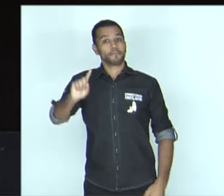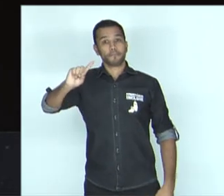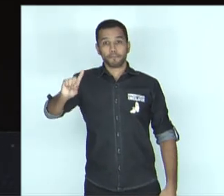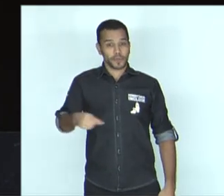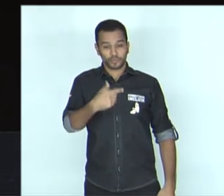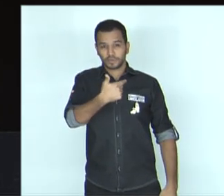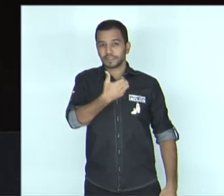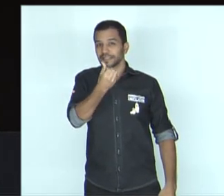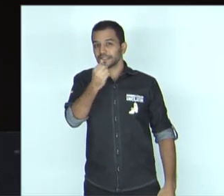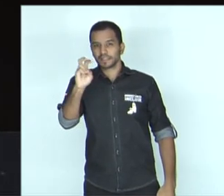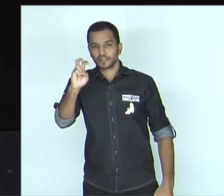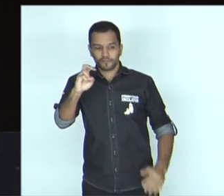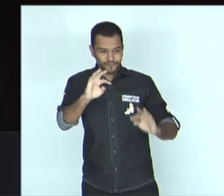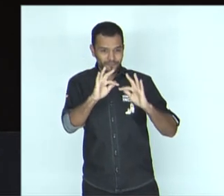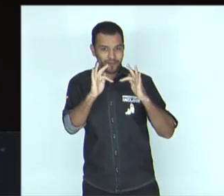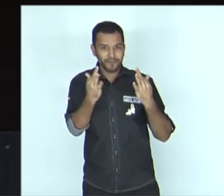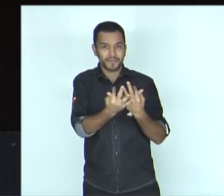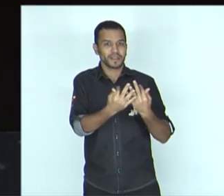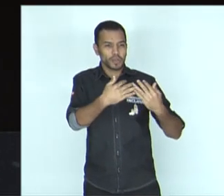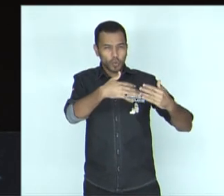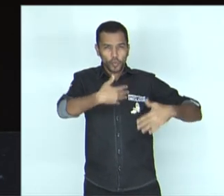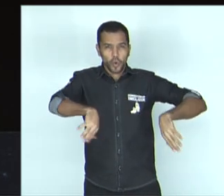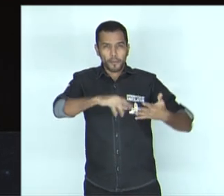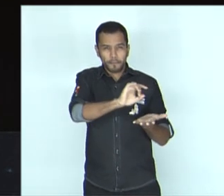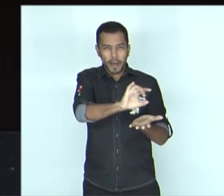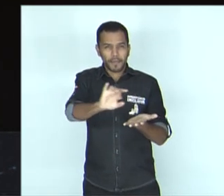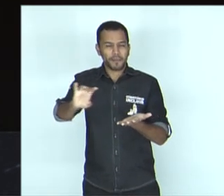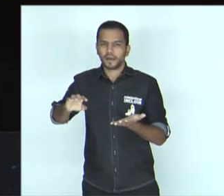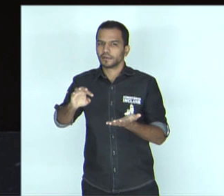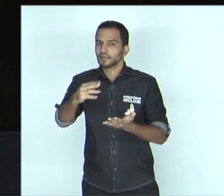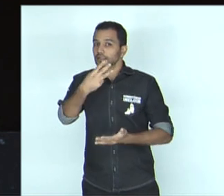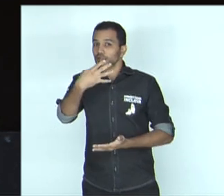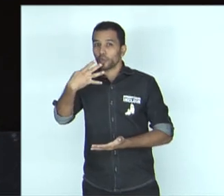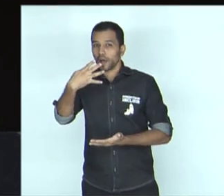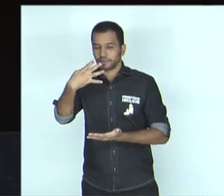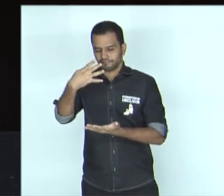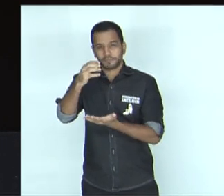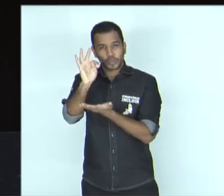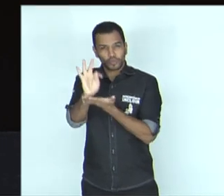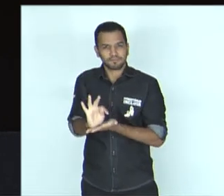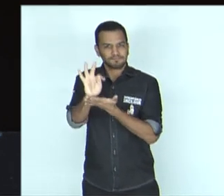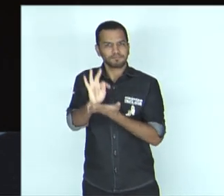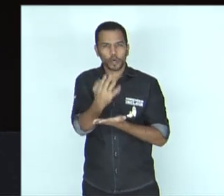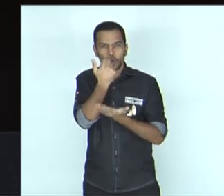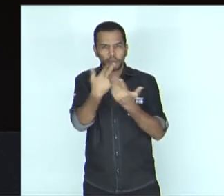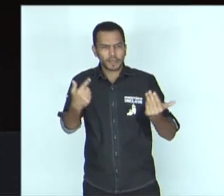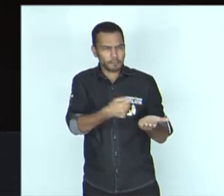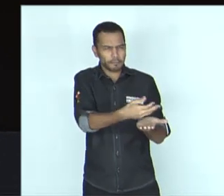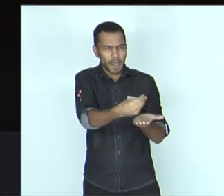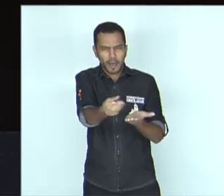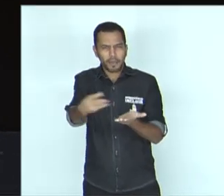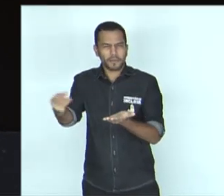1.265 famílias alcançadas, 34 toneladas de comida, é muita coisa. Muita gente se alimentou nesse